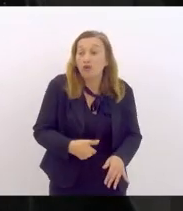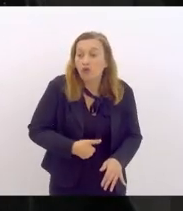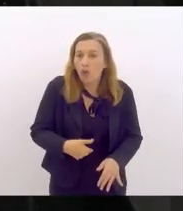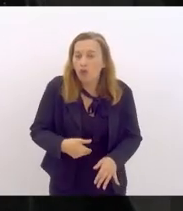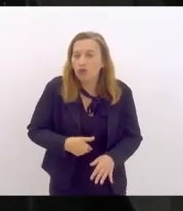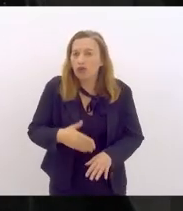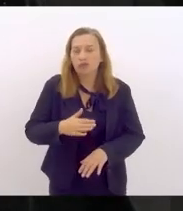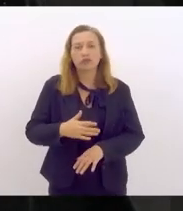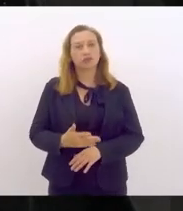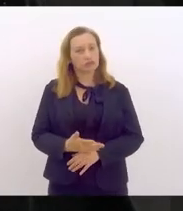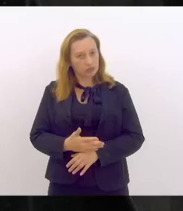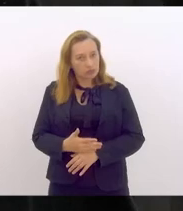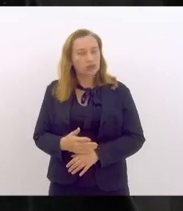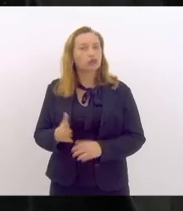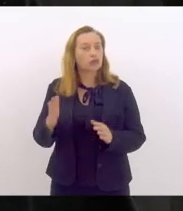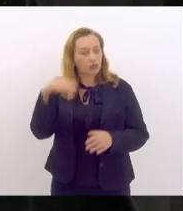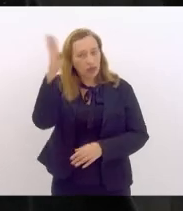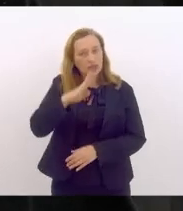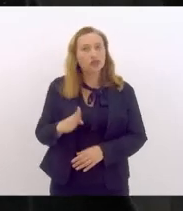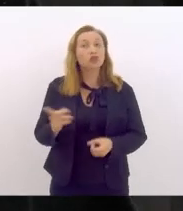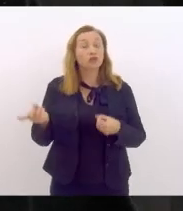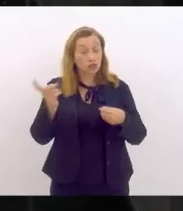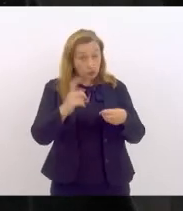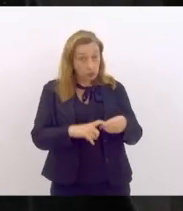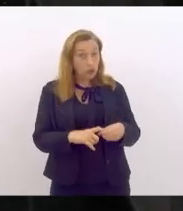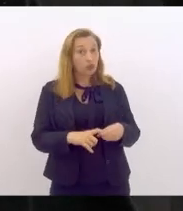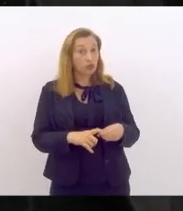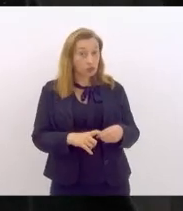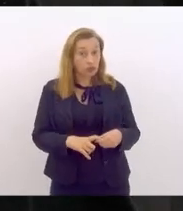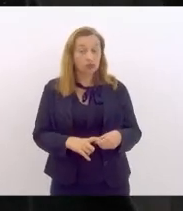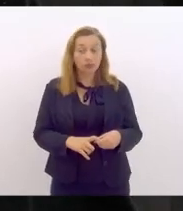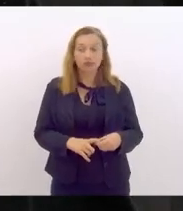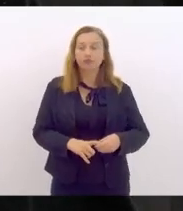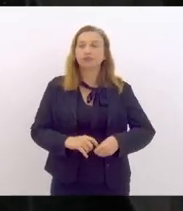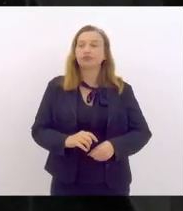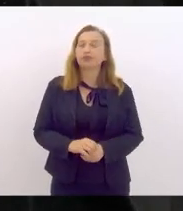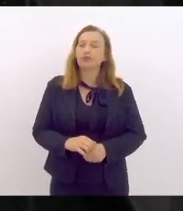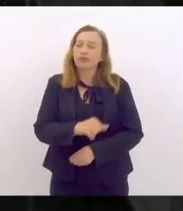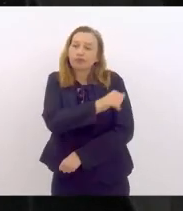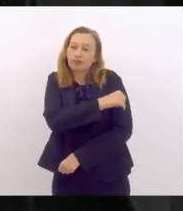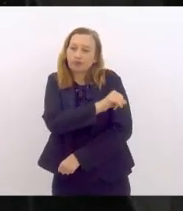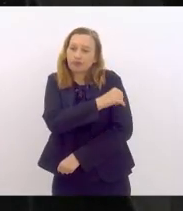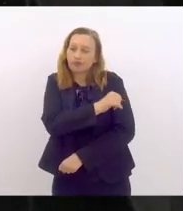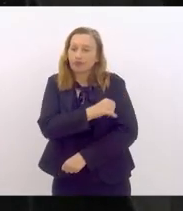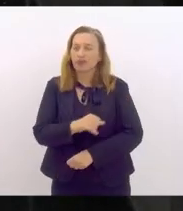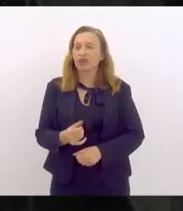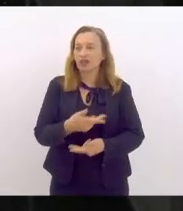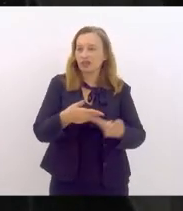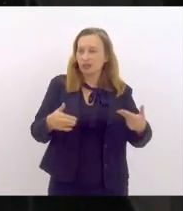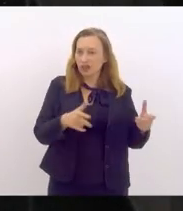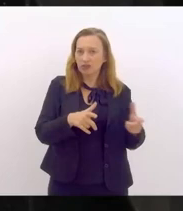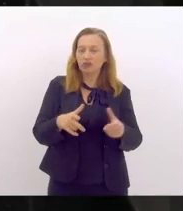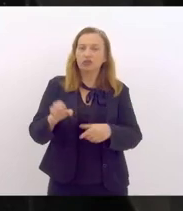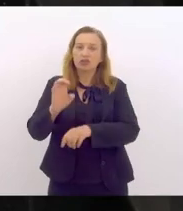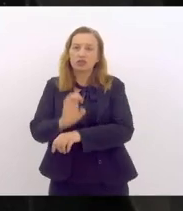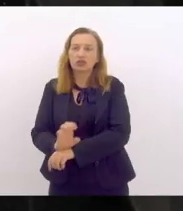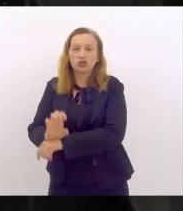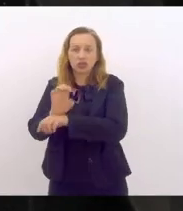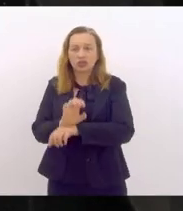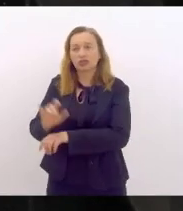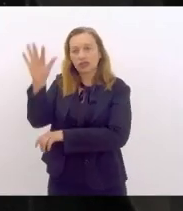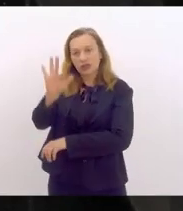o flagelo da Fome Voltou a se alastrar no Brasil no Rio de Janeiro em vários Estados da Federação